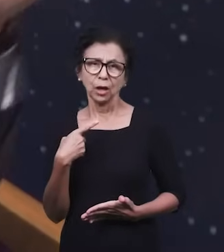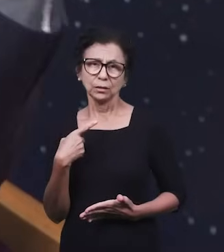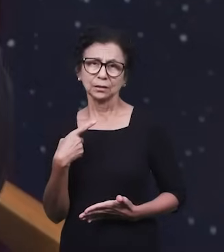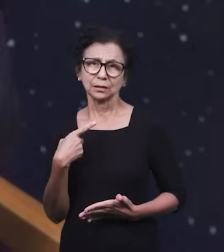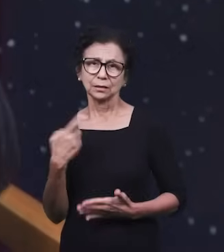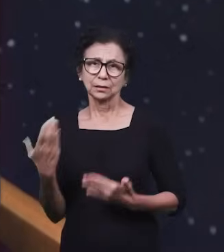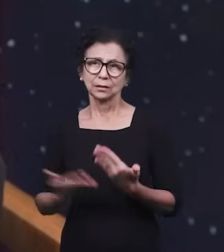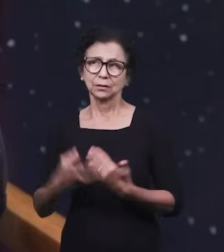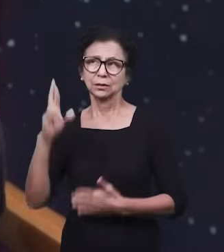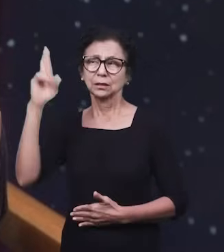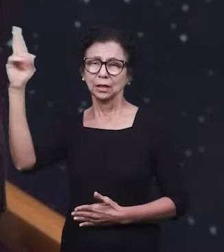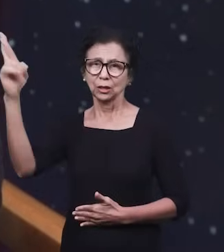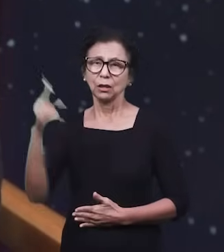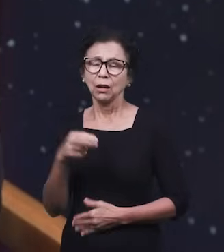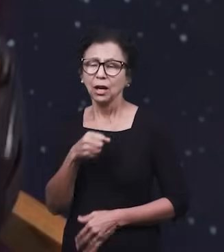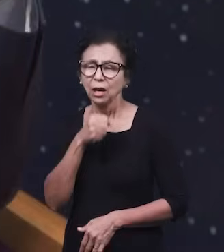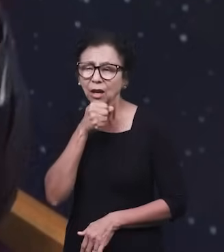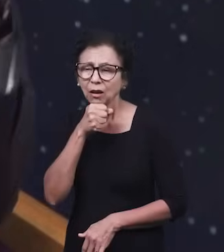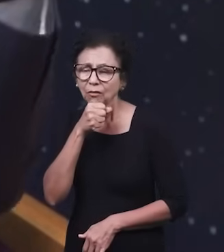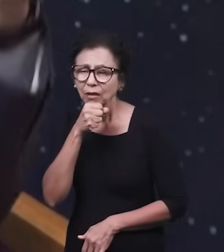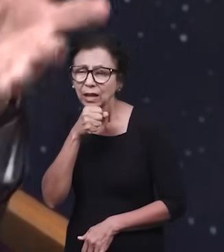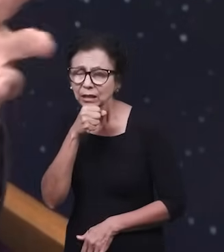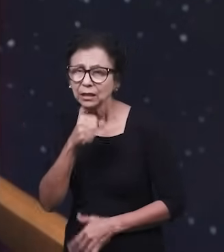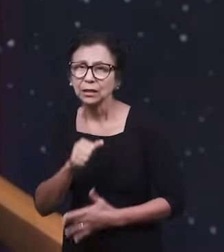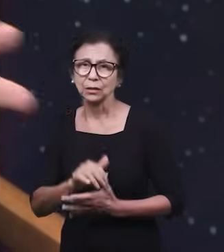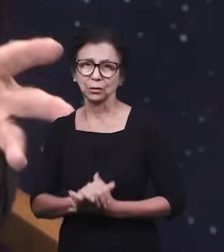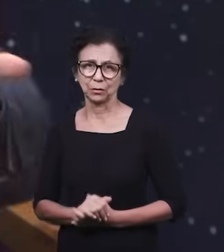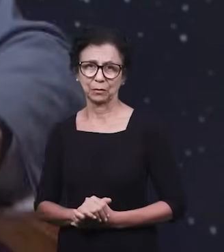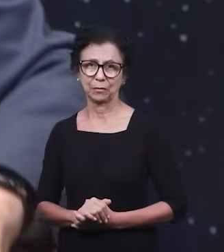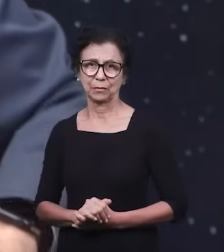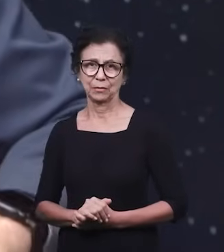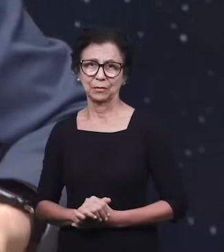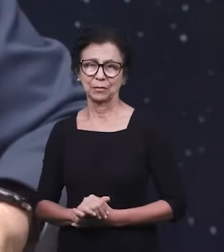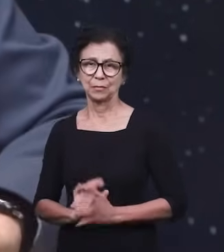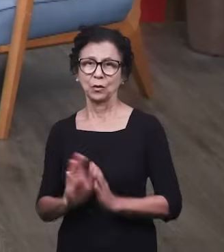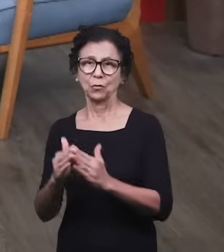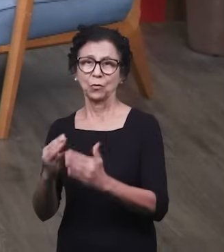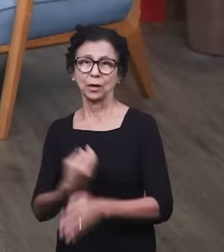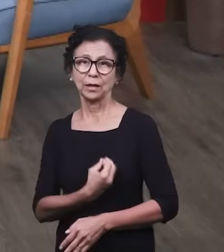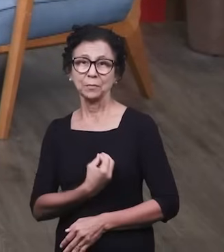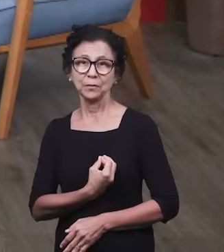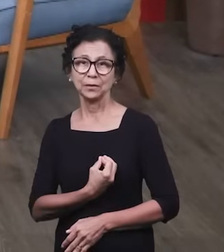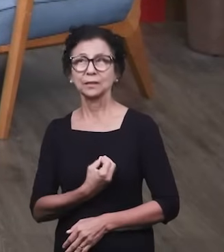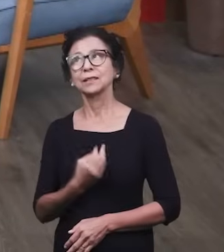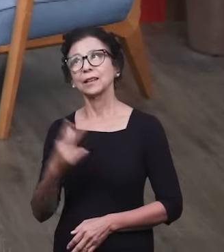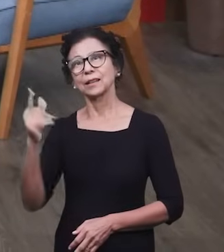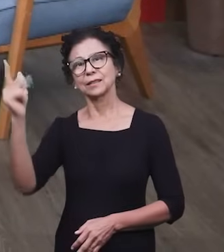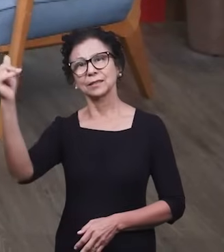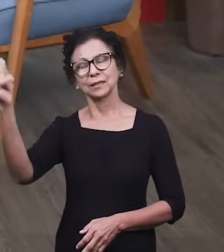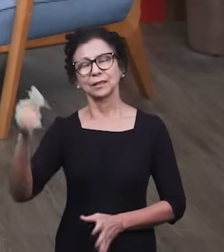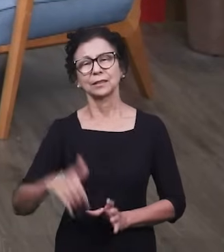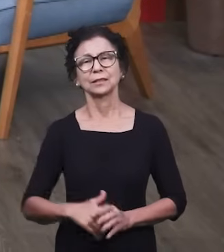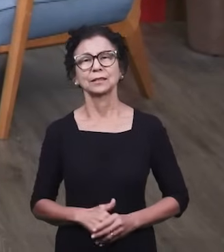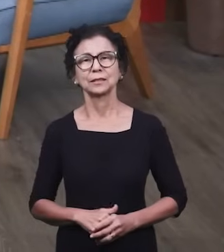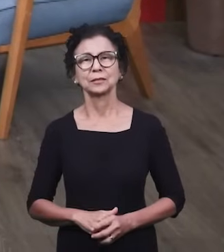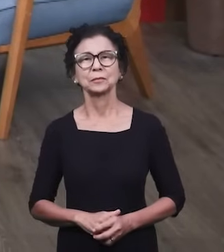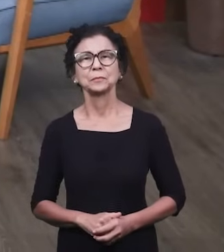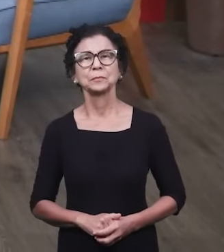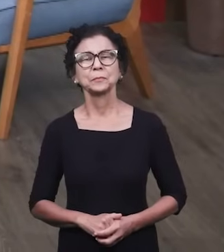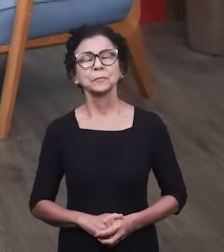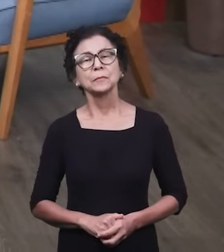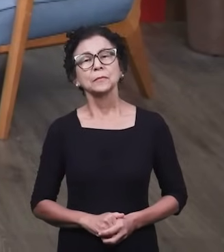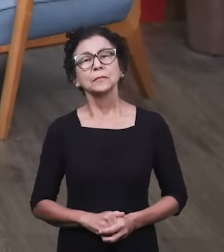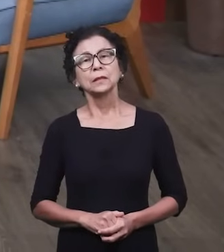envelhecendo, ele está morrendo para a vida. Uhum. Contando os seus dias para a vida. E até isso é fácil de entender como aspecto